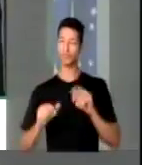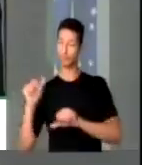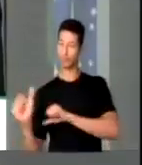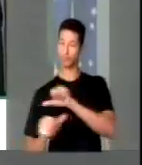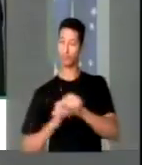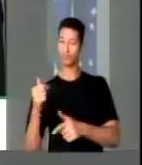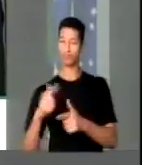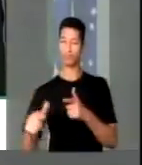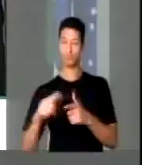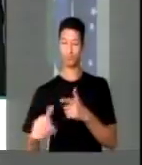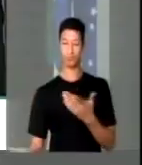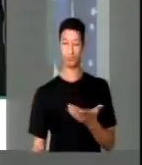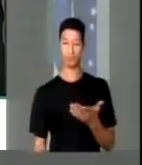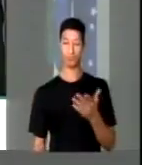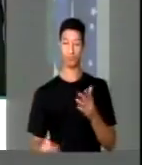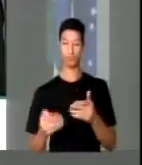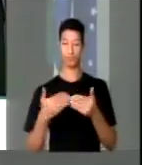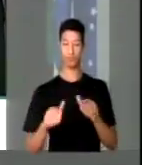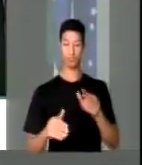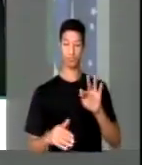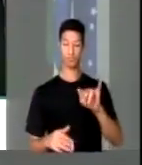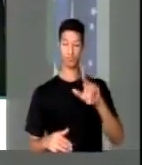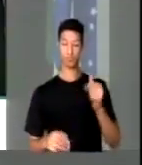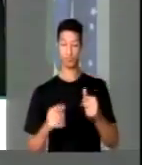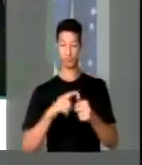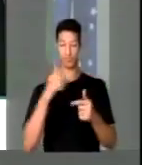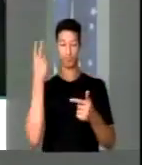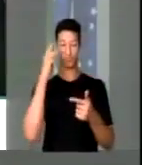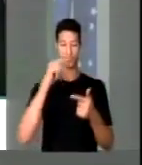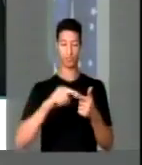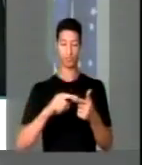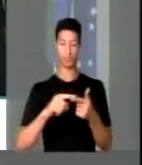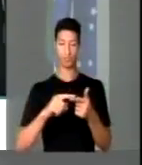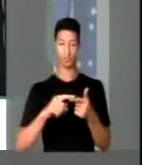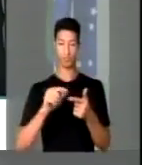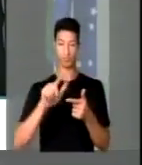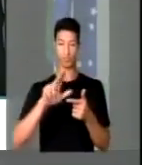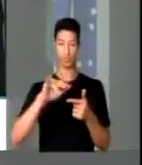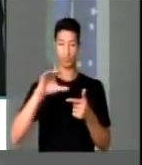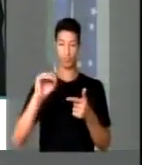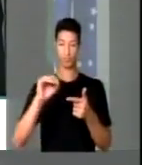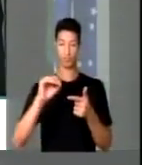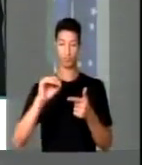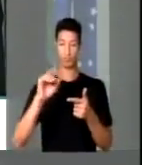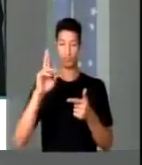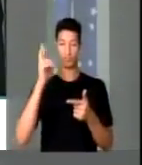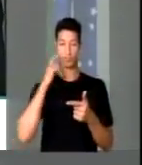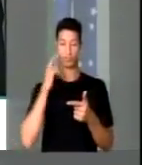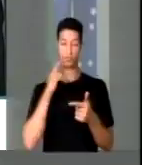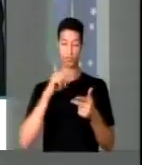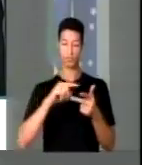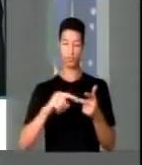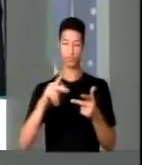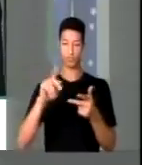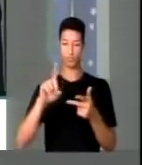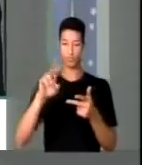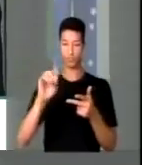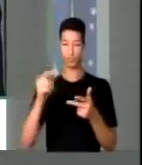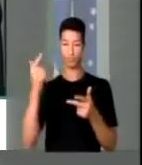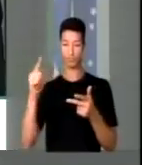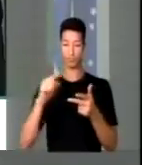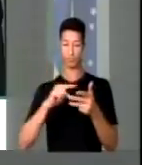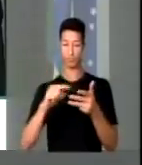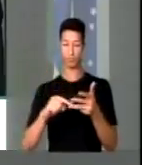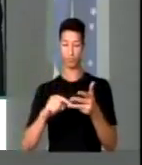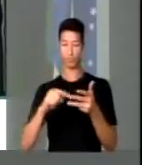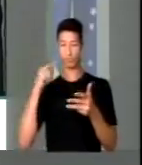reverter a situação. Alberto Filho, do Maranhão, deputado Lúcio Moschini, de Rondônia, Pedro Chaves, de